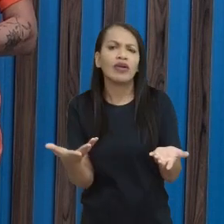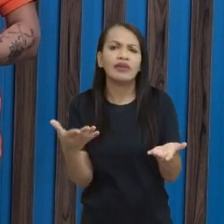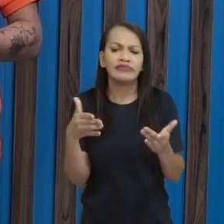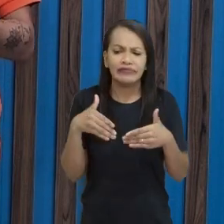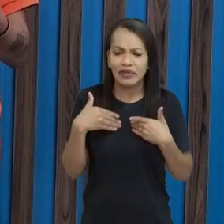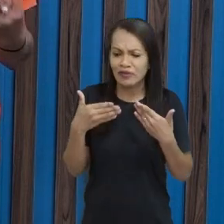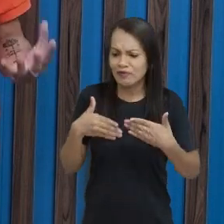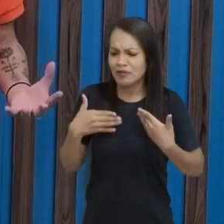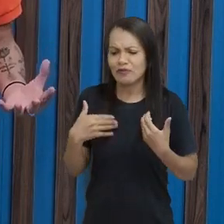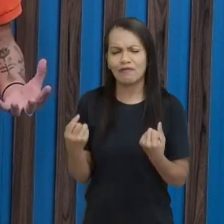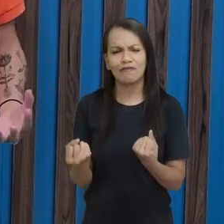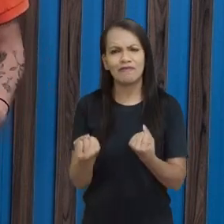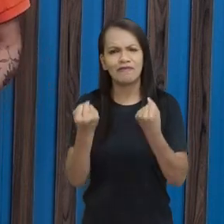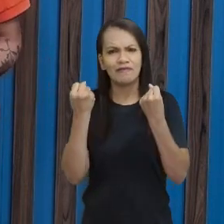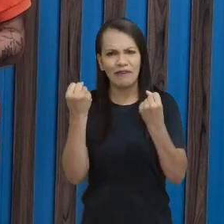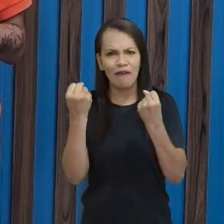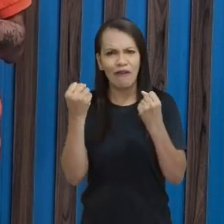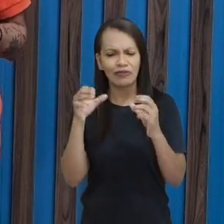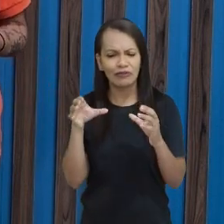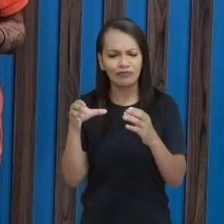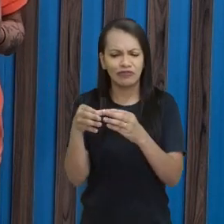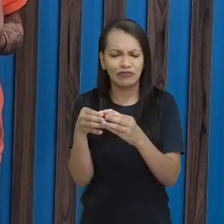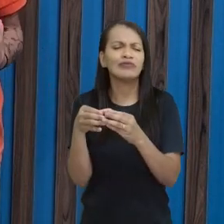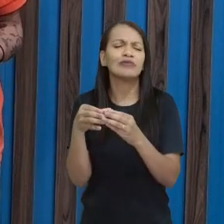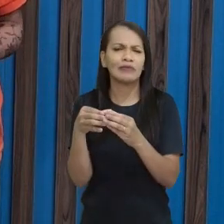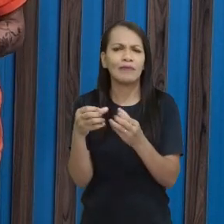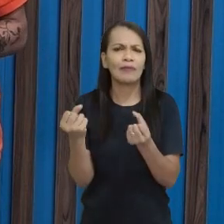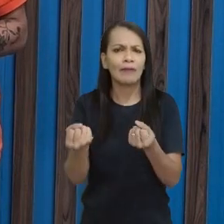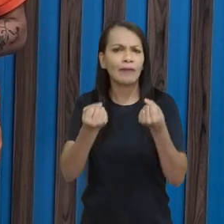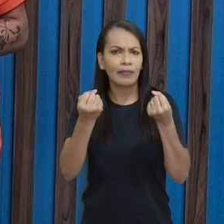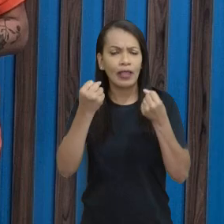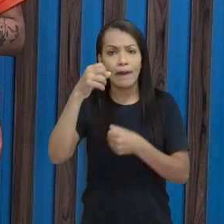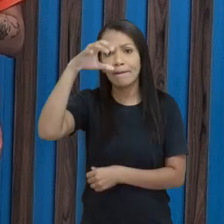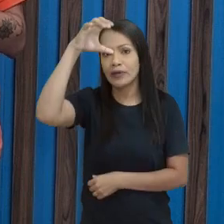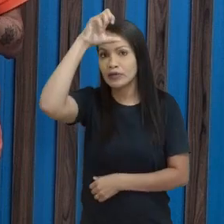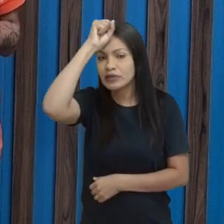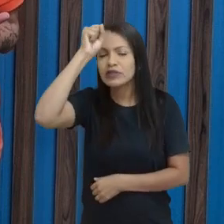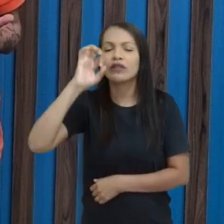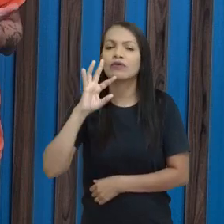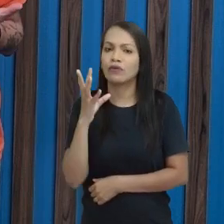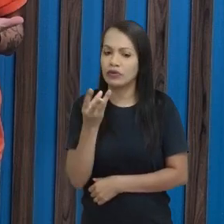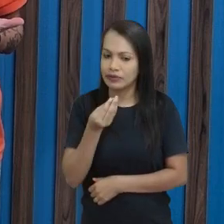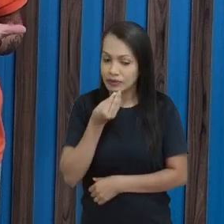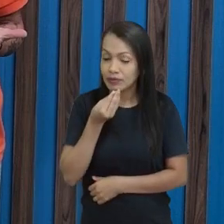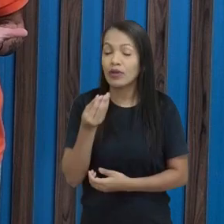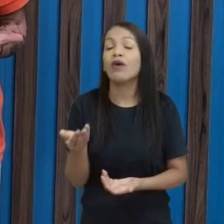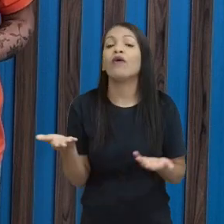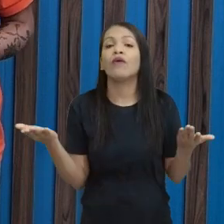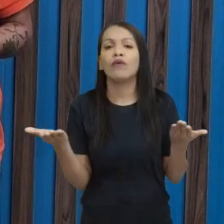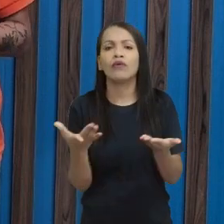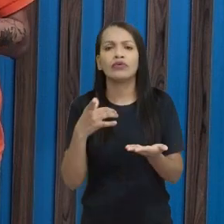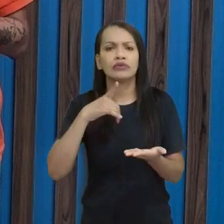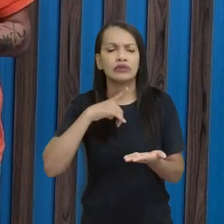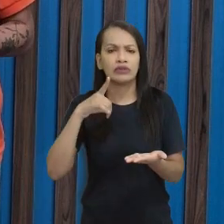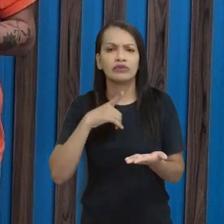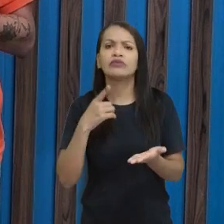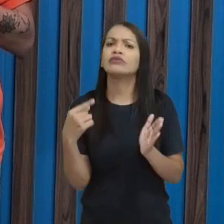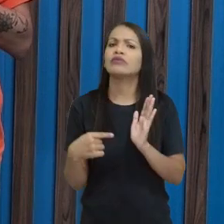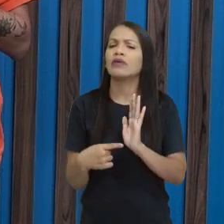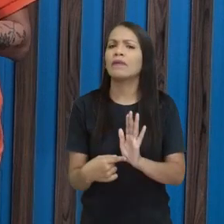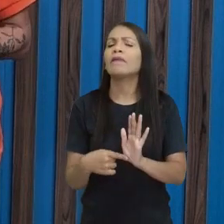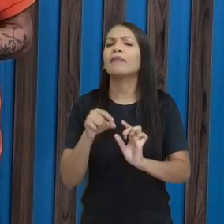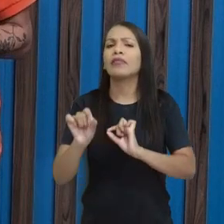muito mais fortalecido, O nosso aprendizado também fortalece. Hoje a gente conta aqui com a presença